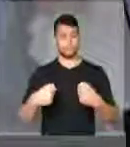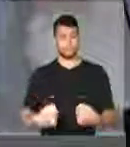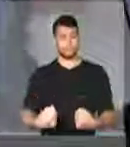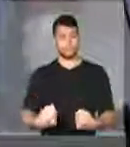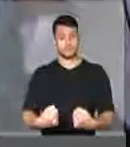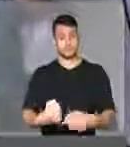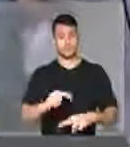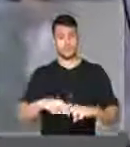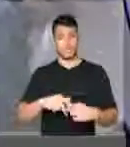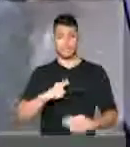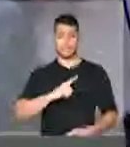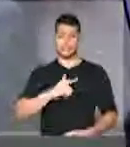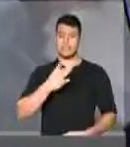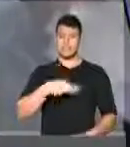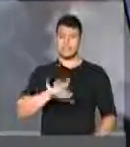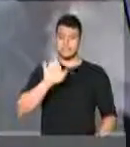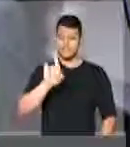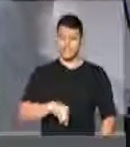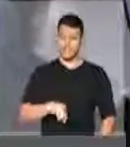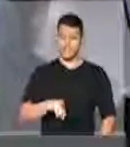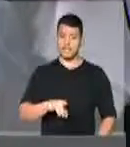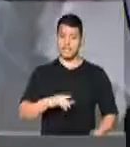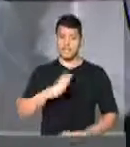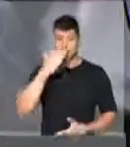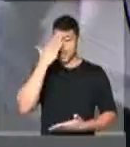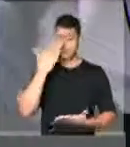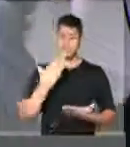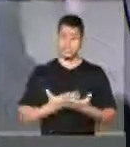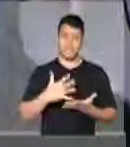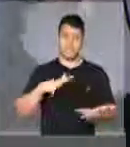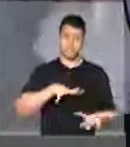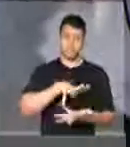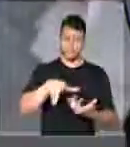lutadoras que são movidos pela fé, pela crença de que o mundo pode ser diferente.